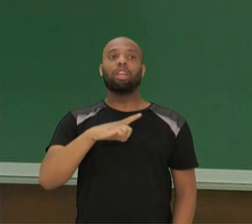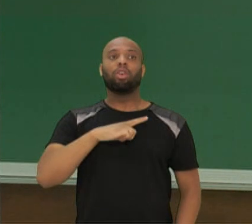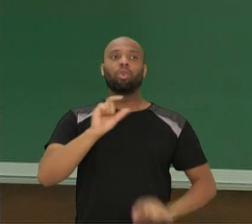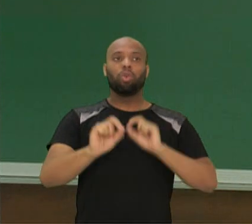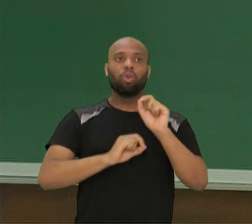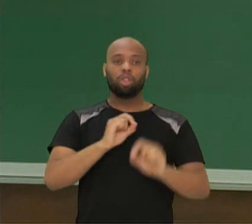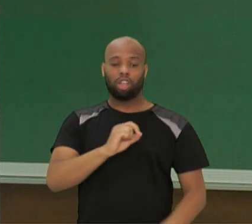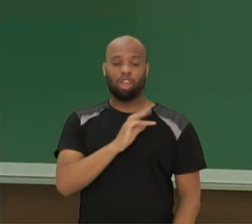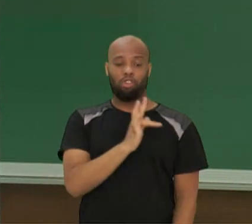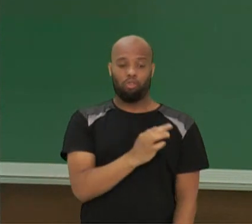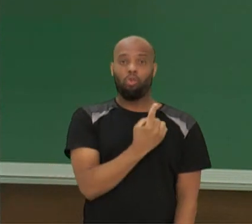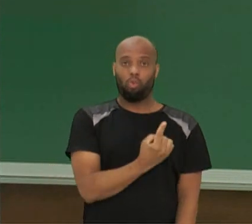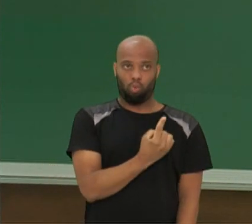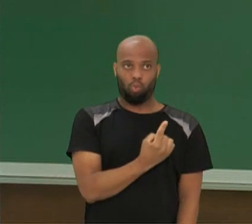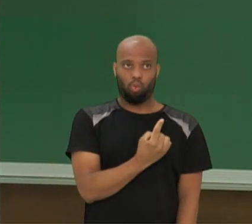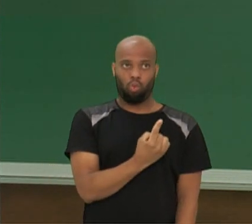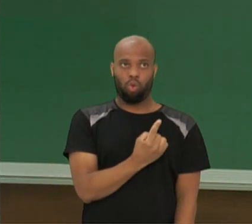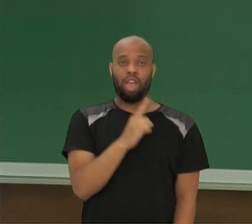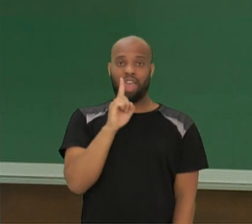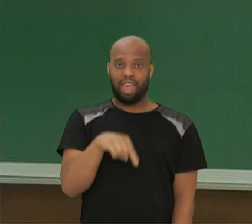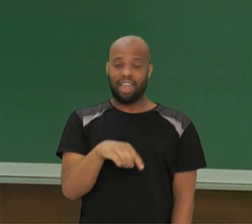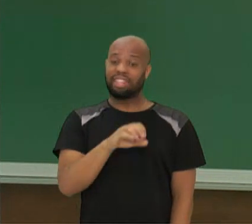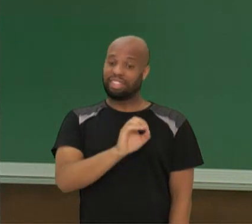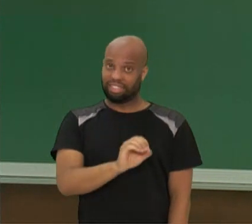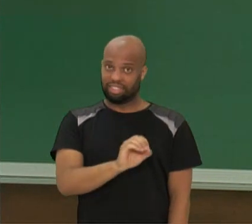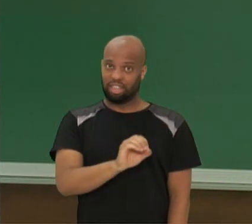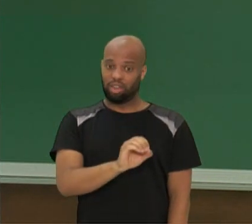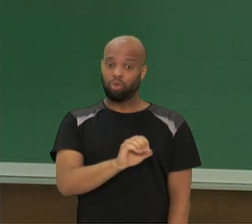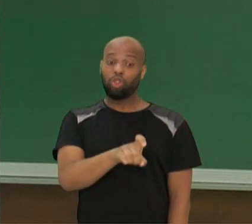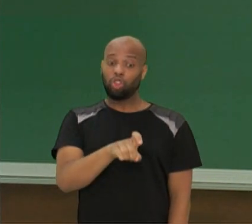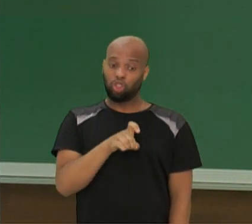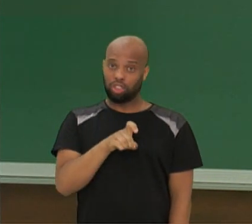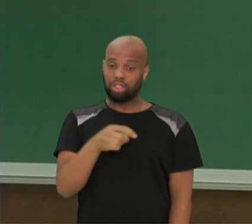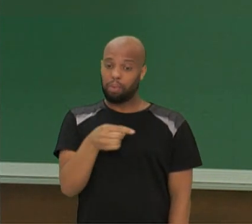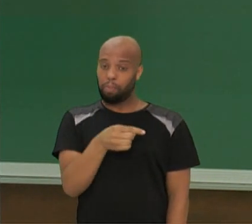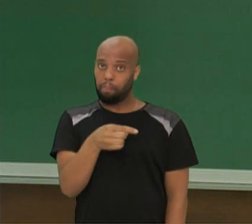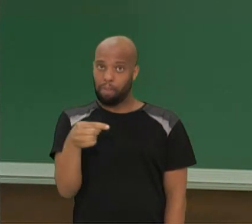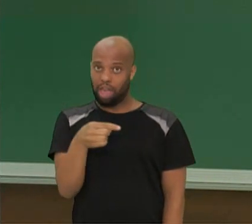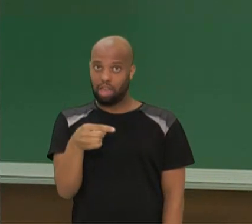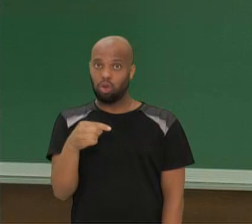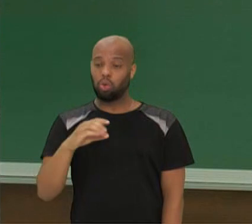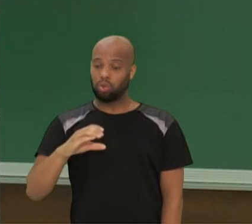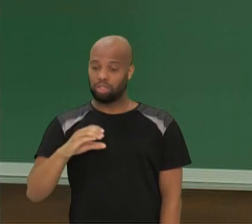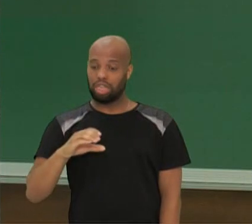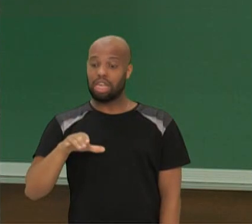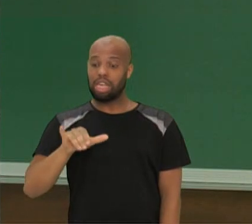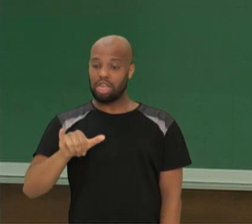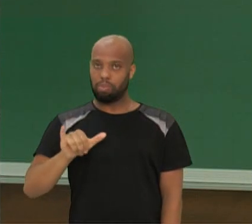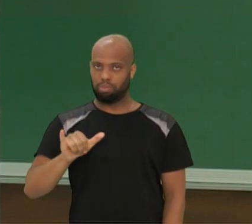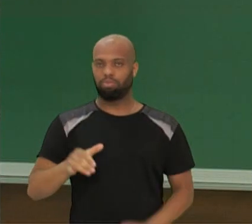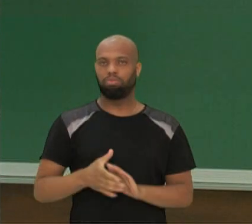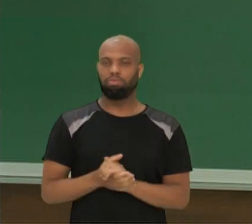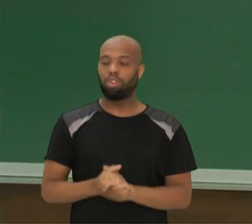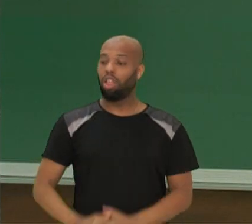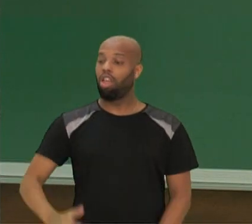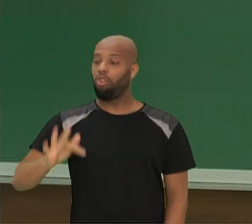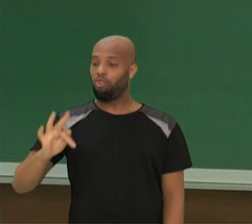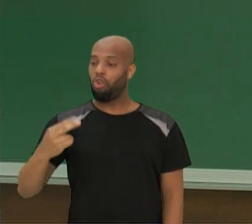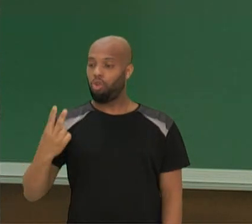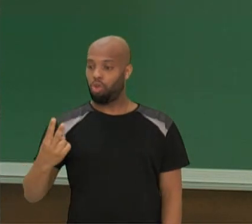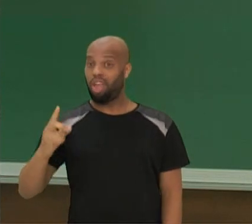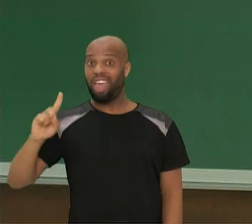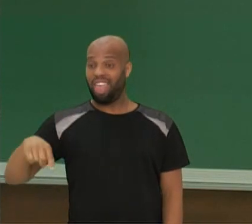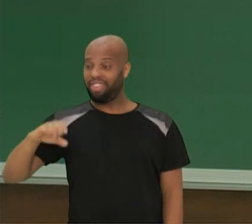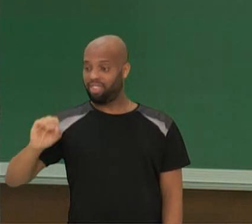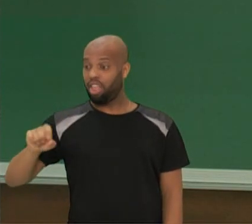coordenadas foco 1, o valor 0 para x, menos c para y. E o foco 2, 0